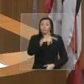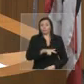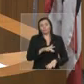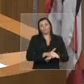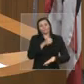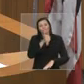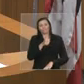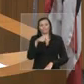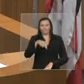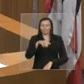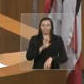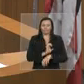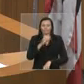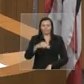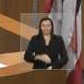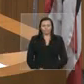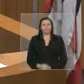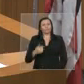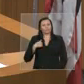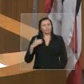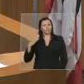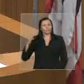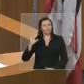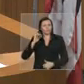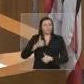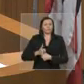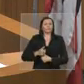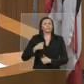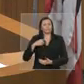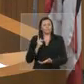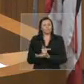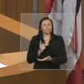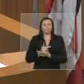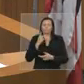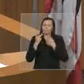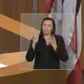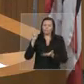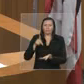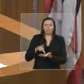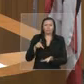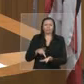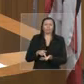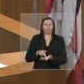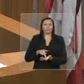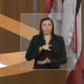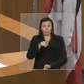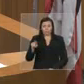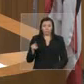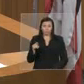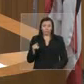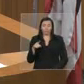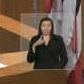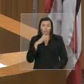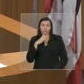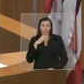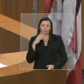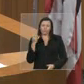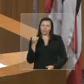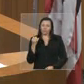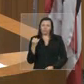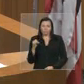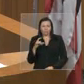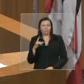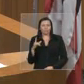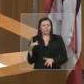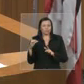Maranhão. Minhas ações durante toda a minha vida pública foram baseadas na verdade e na seriedade. Quem me conhece mais